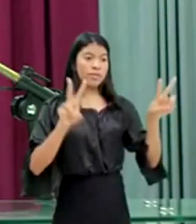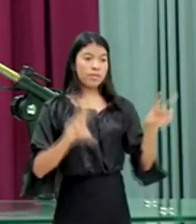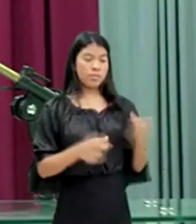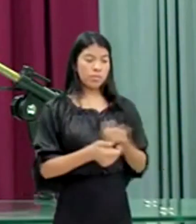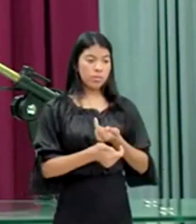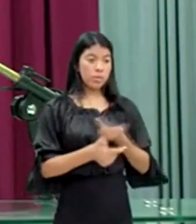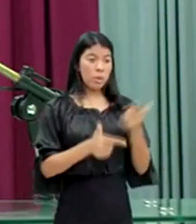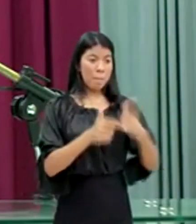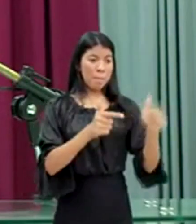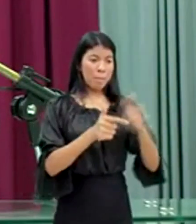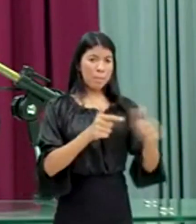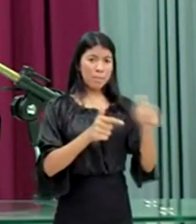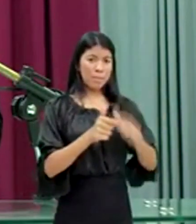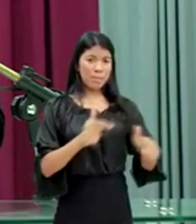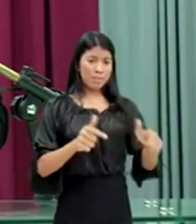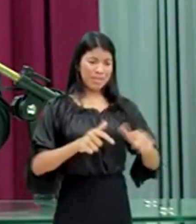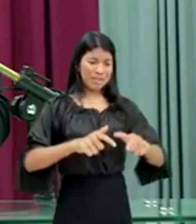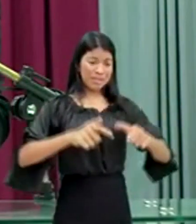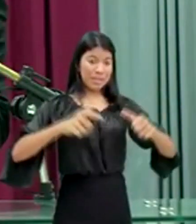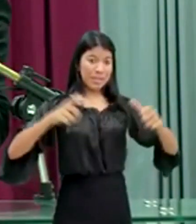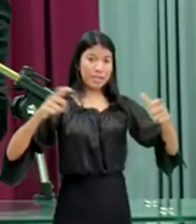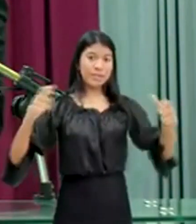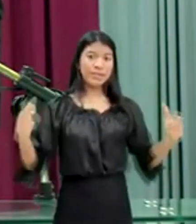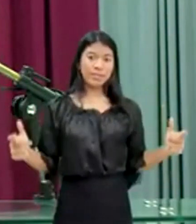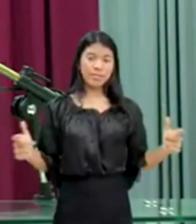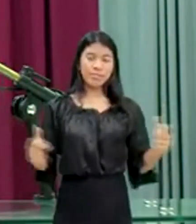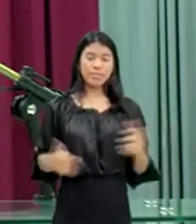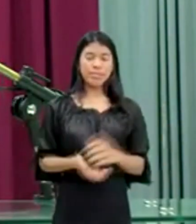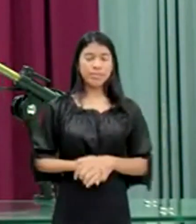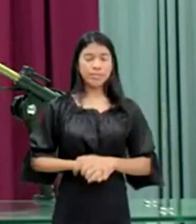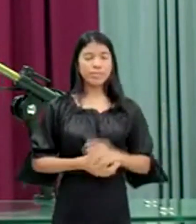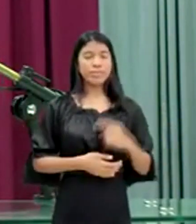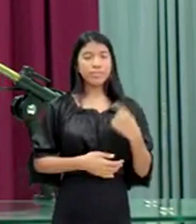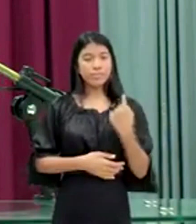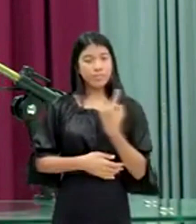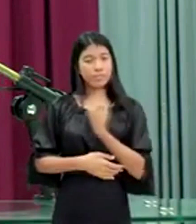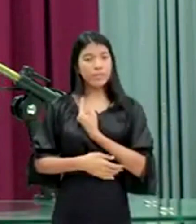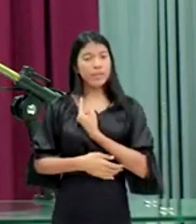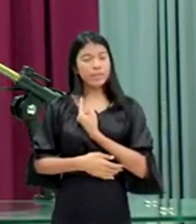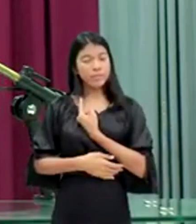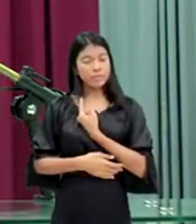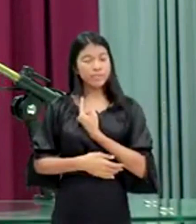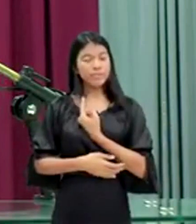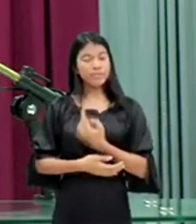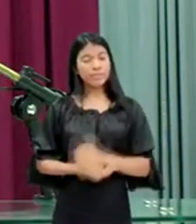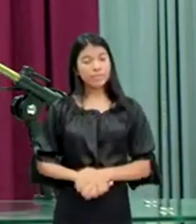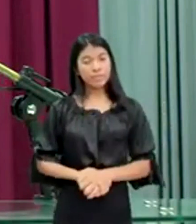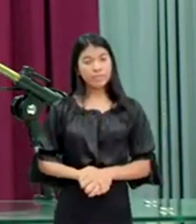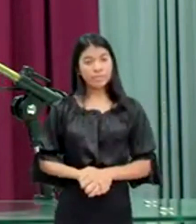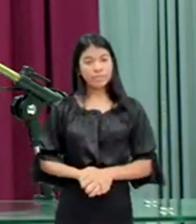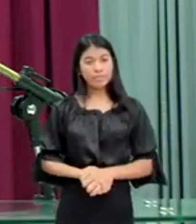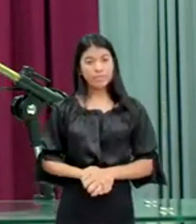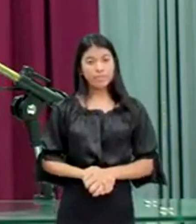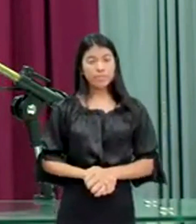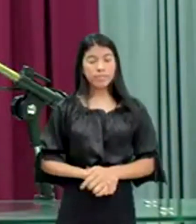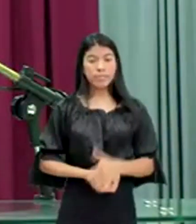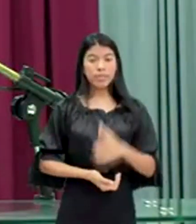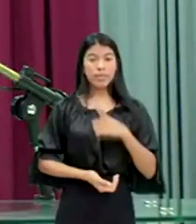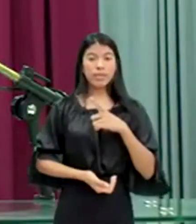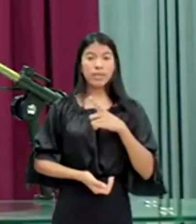são. E nós, querida Igreja do Senhor Jesus Cristo, temos